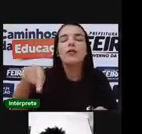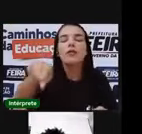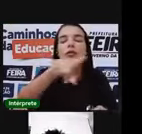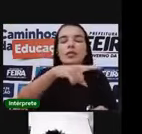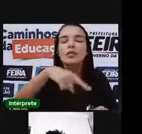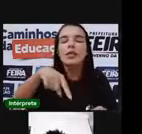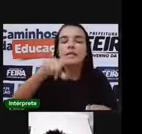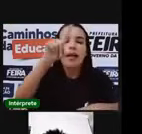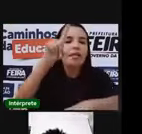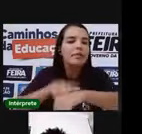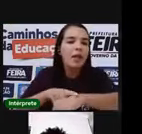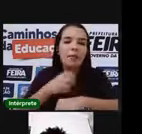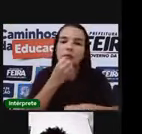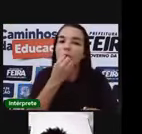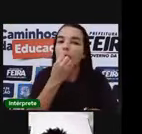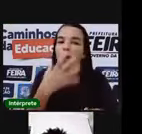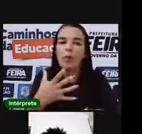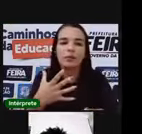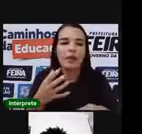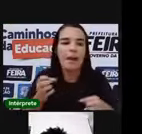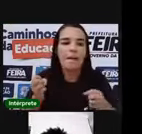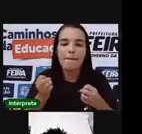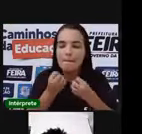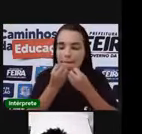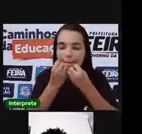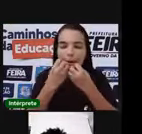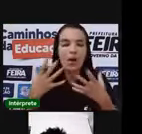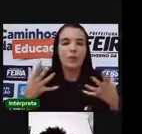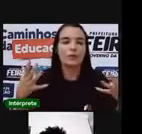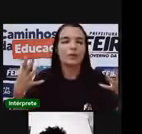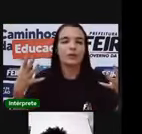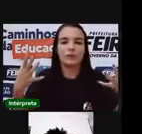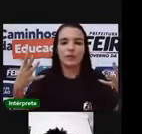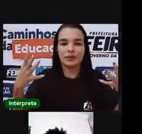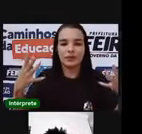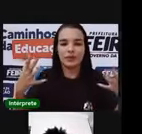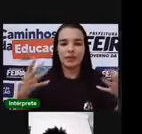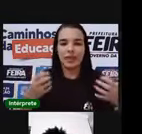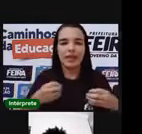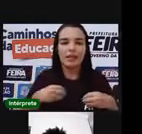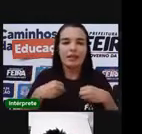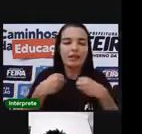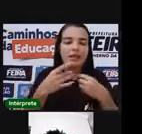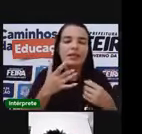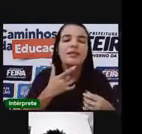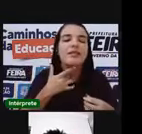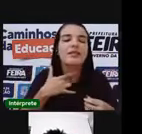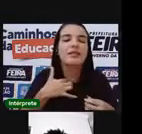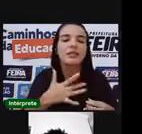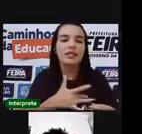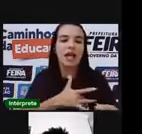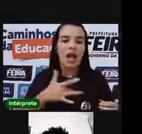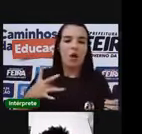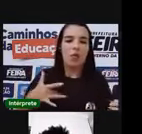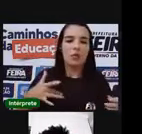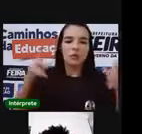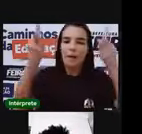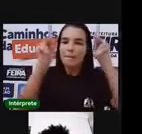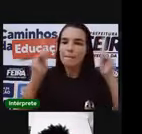né? Tempos maravilhosos. Desejo saúde, desejo alegria, desejo paz, desejo